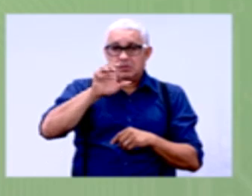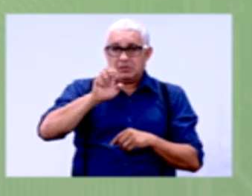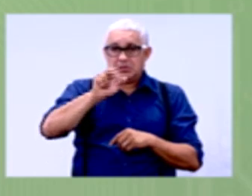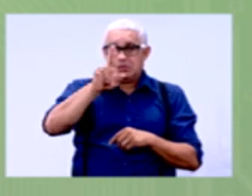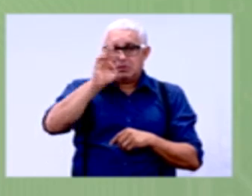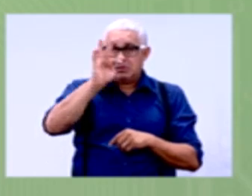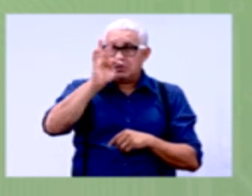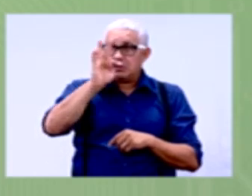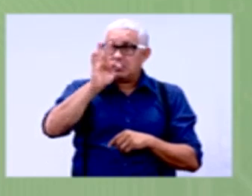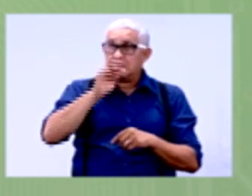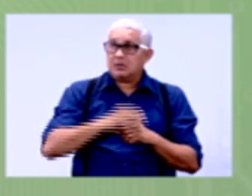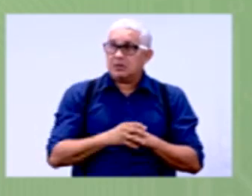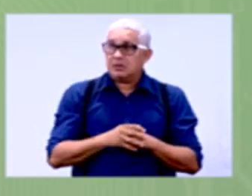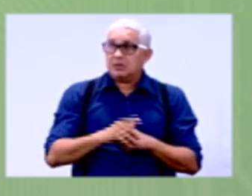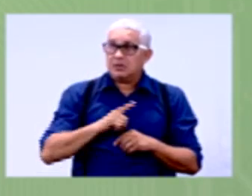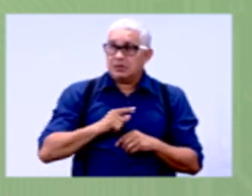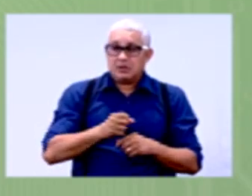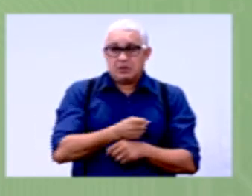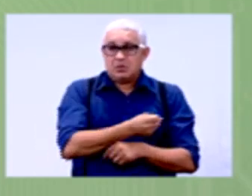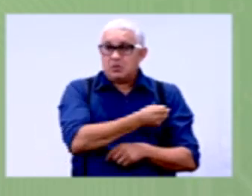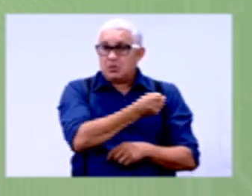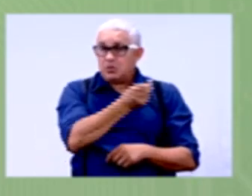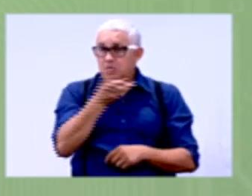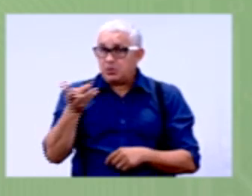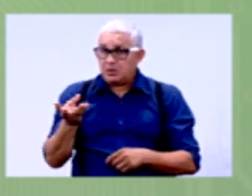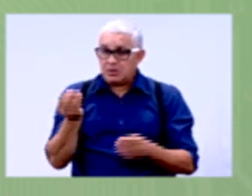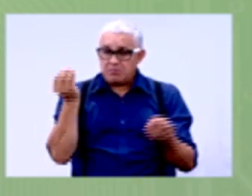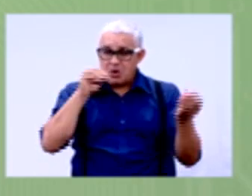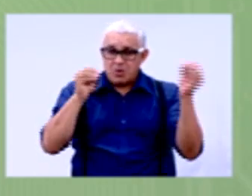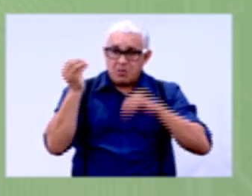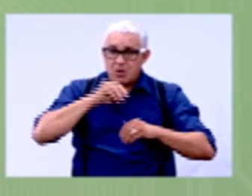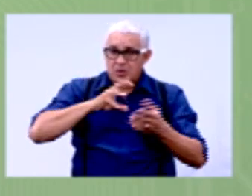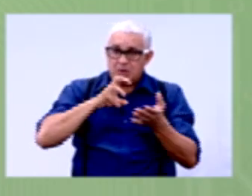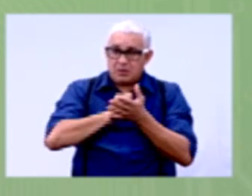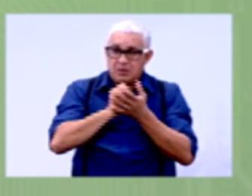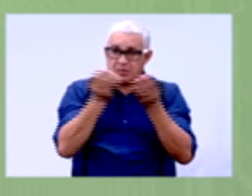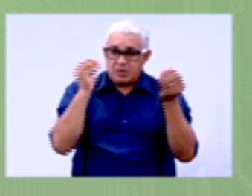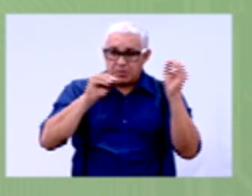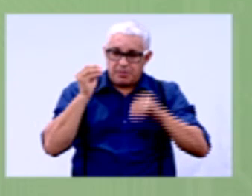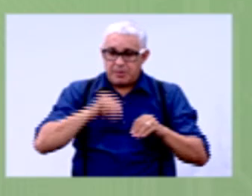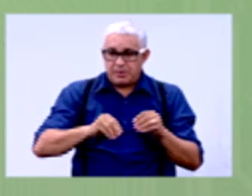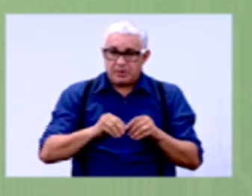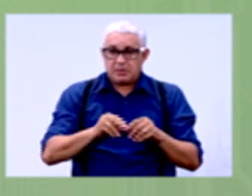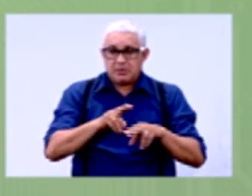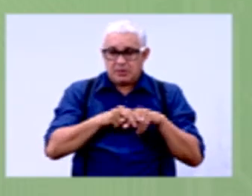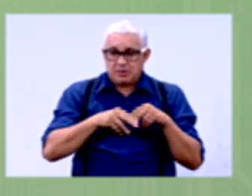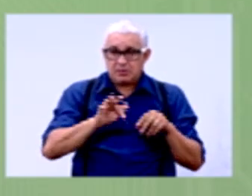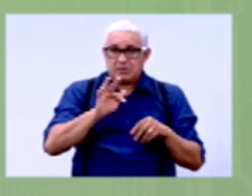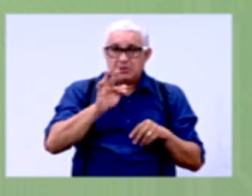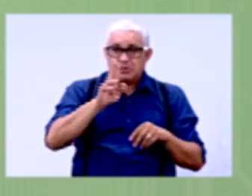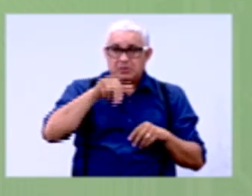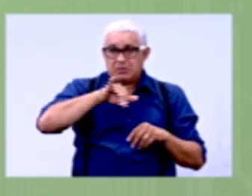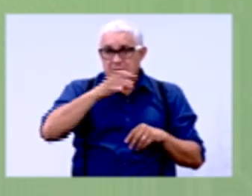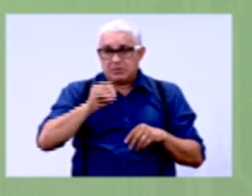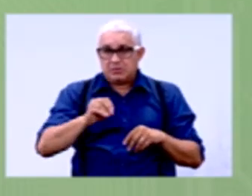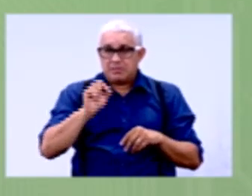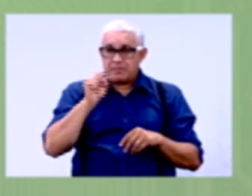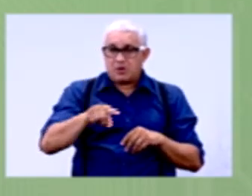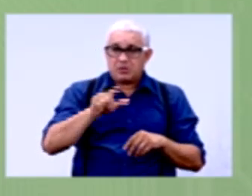tela a quantidade de registros que foram cadastradas, certo? Através da função .length.